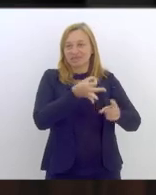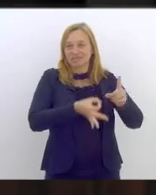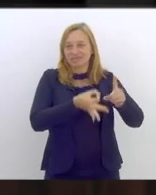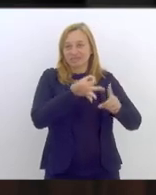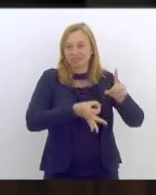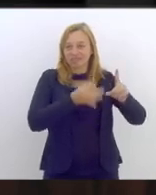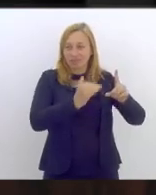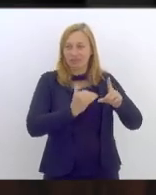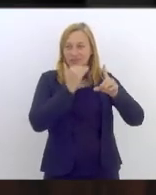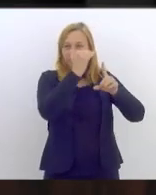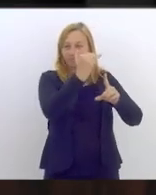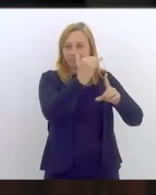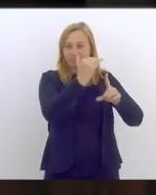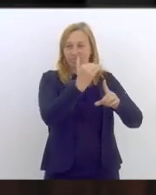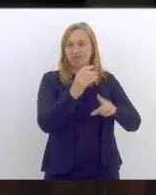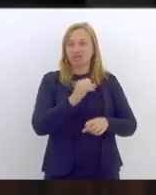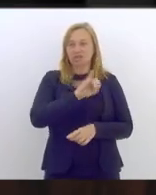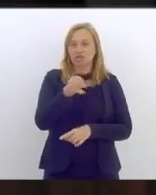favor